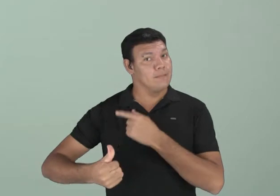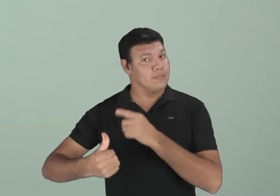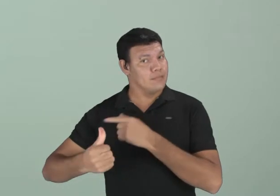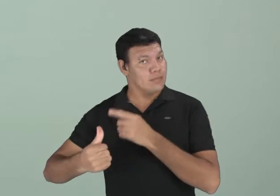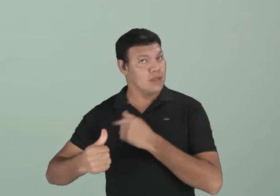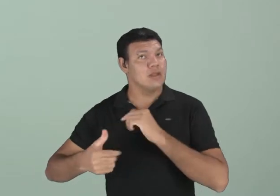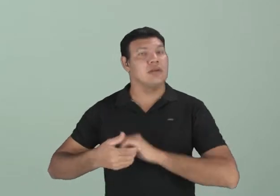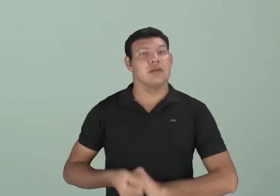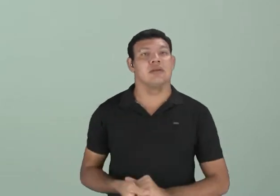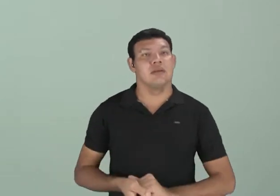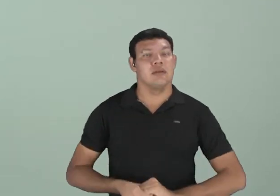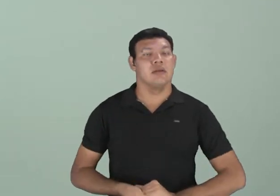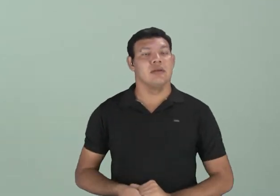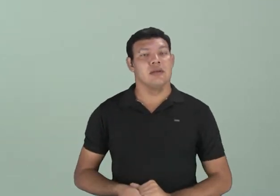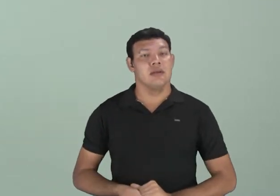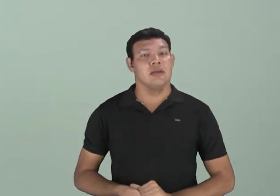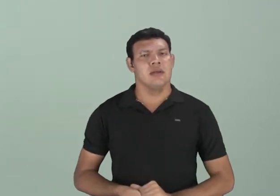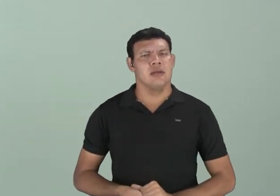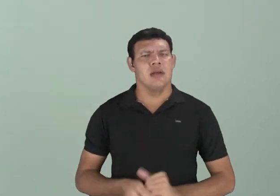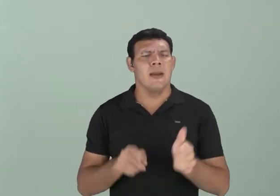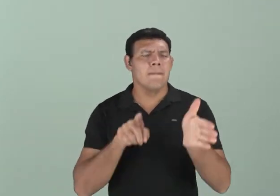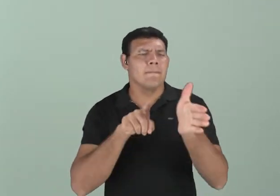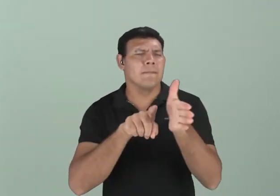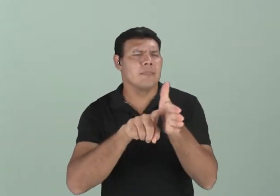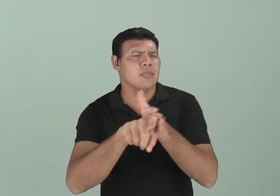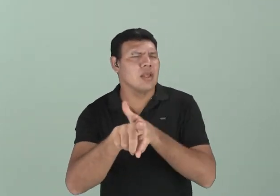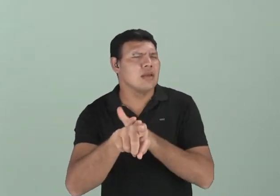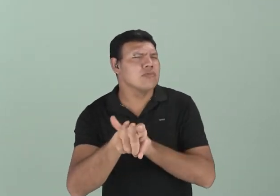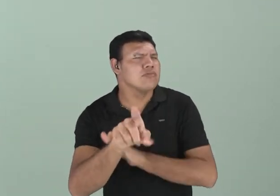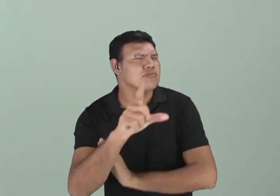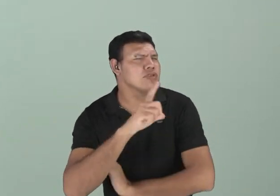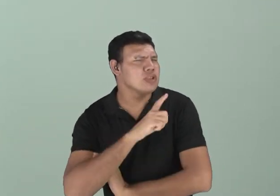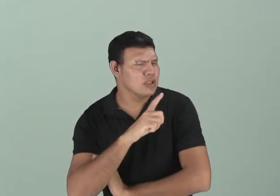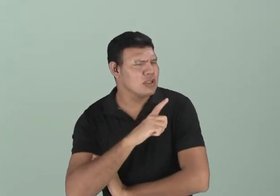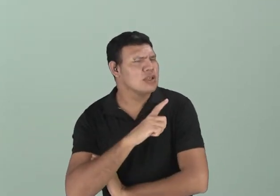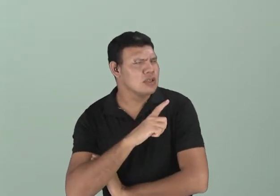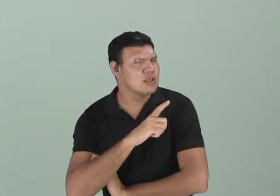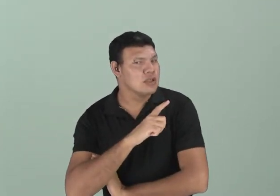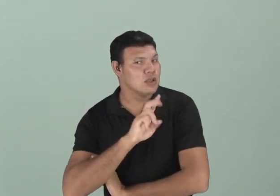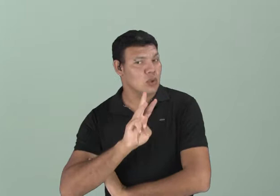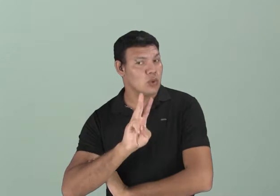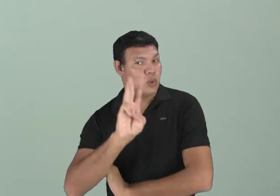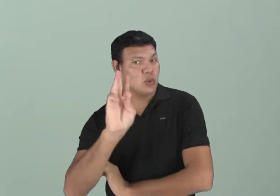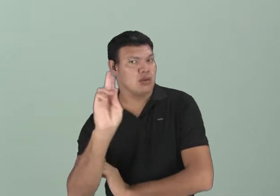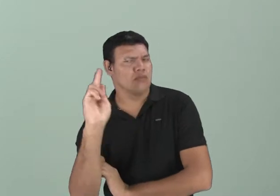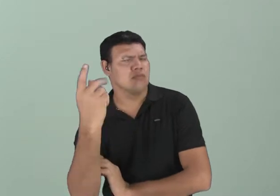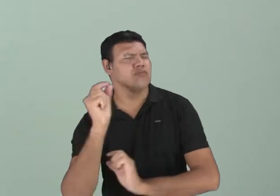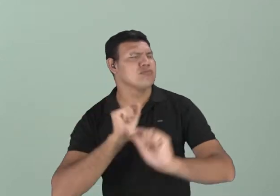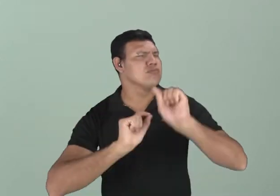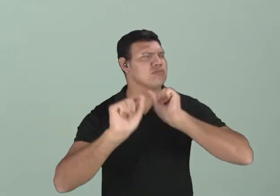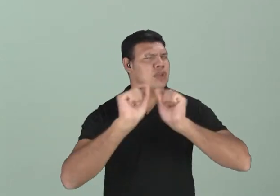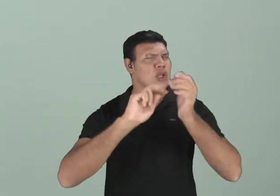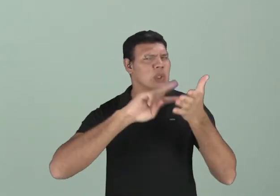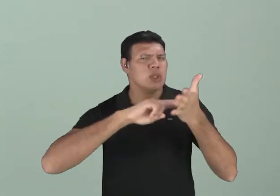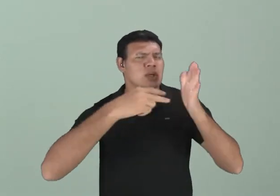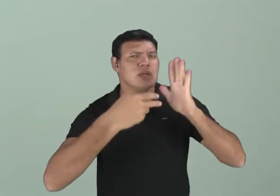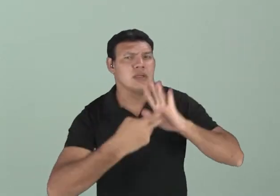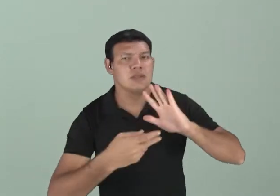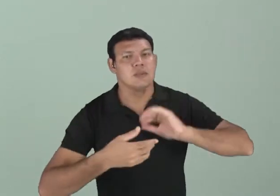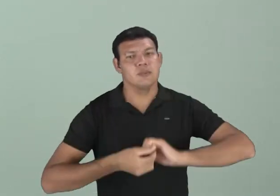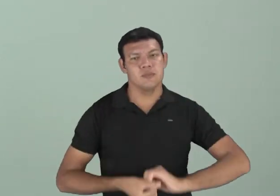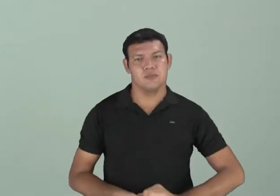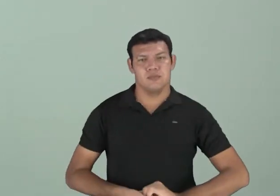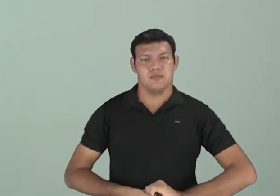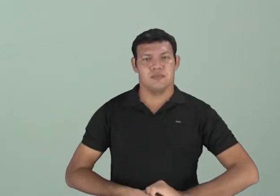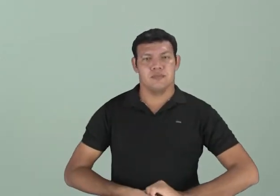is WH question? Essa pergunta já tem uma WH question, what? Né? O que é uma WH